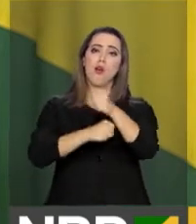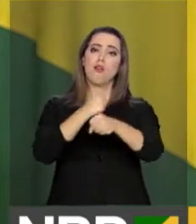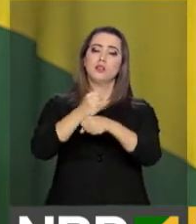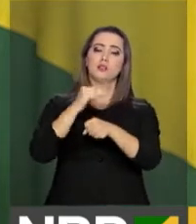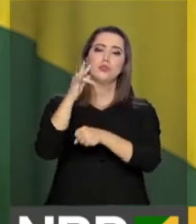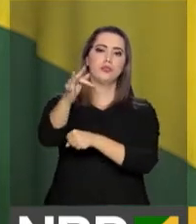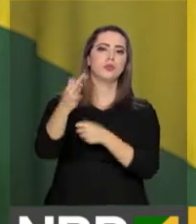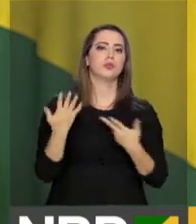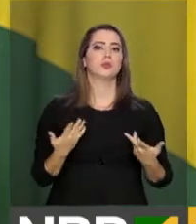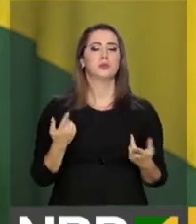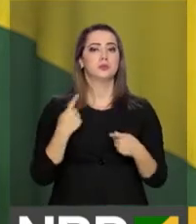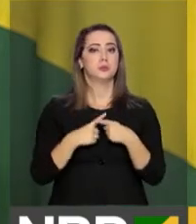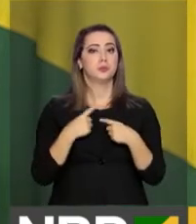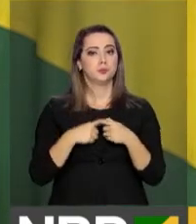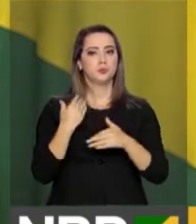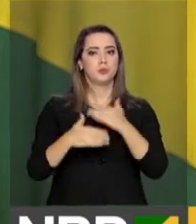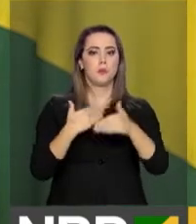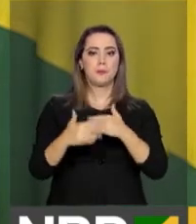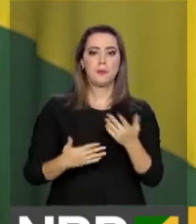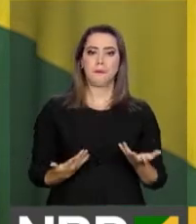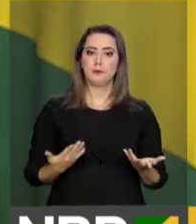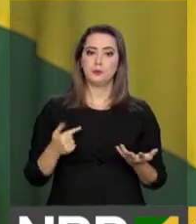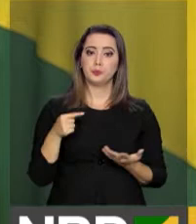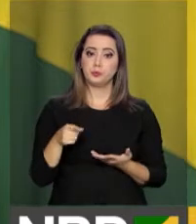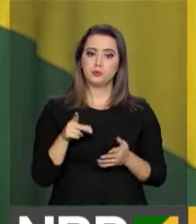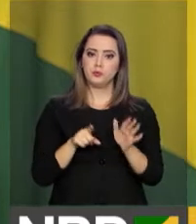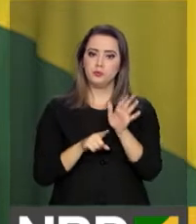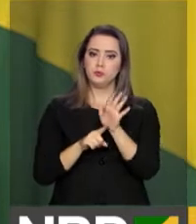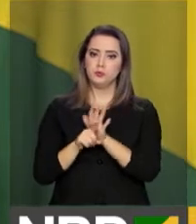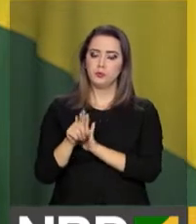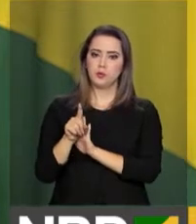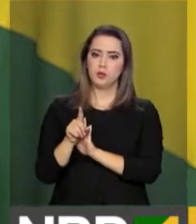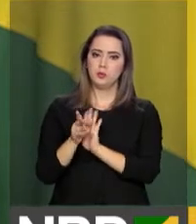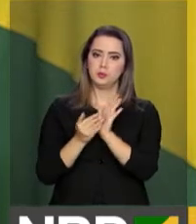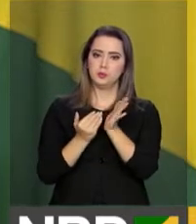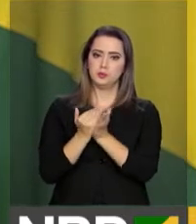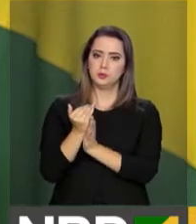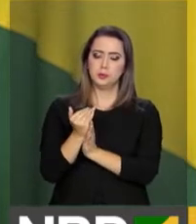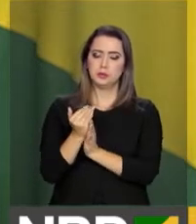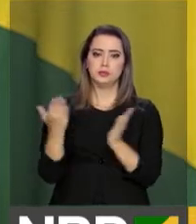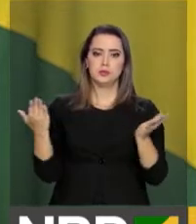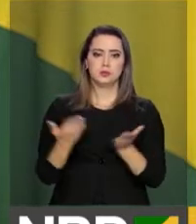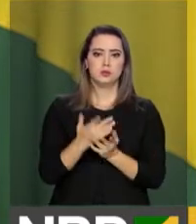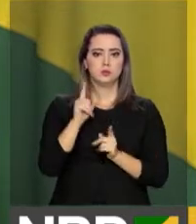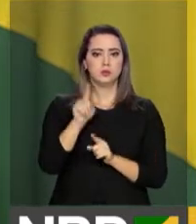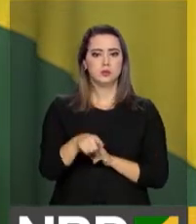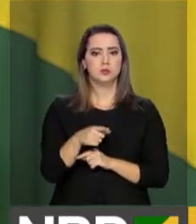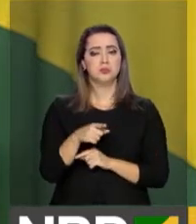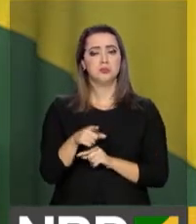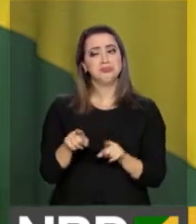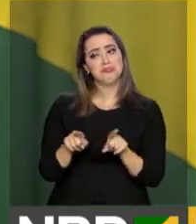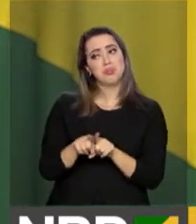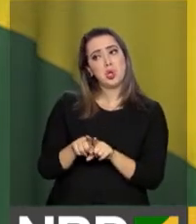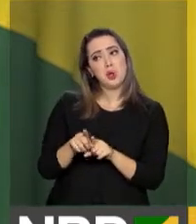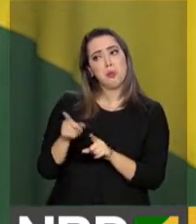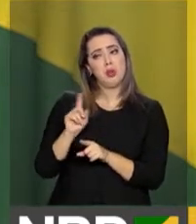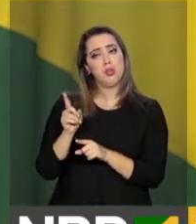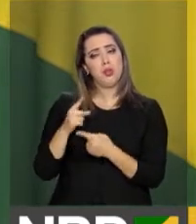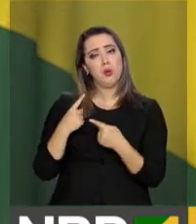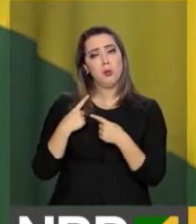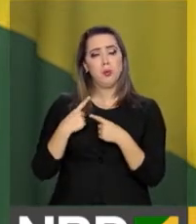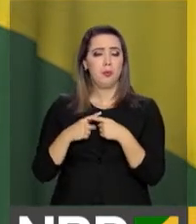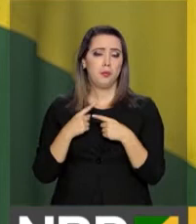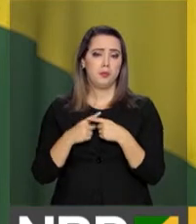câmera um ano a mais então a pergunta que inicialmente eu fiz ele também não porque convenhamos